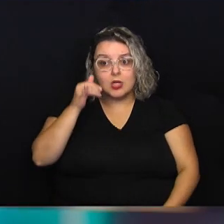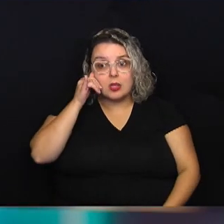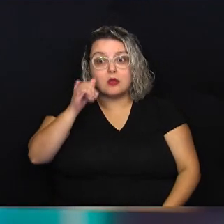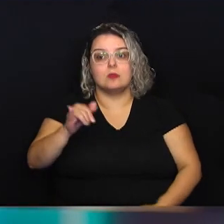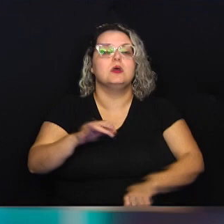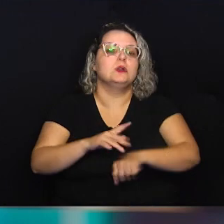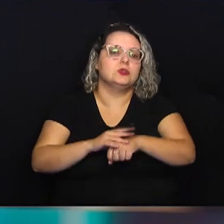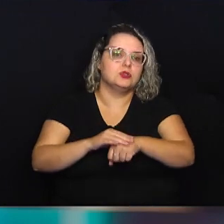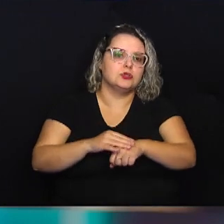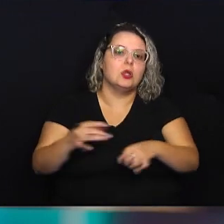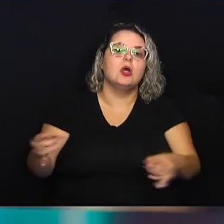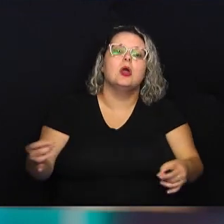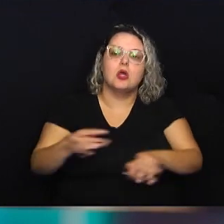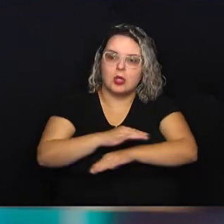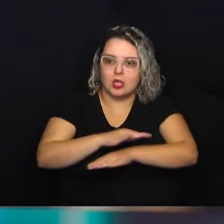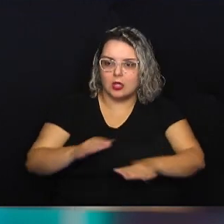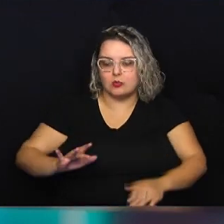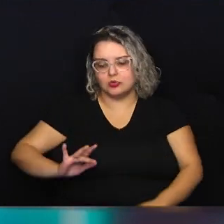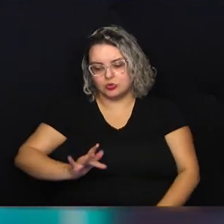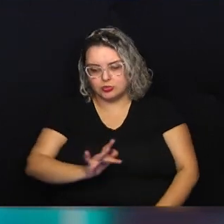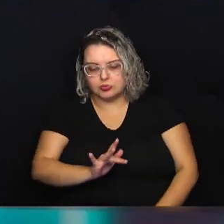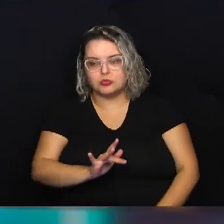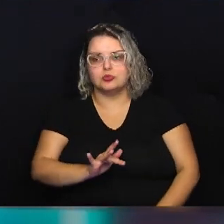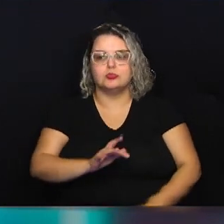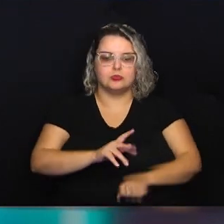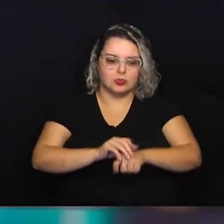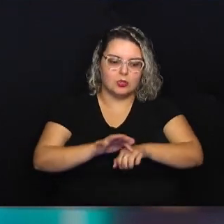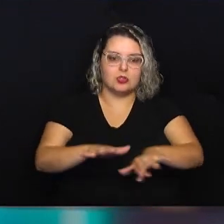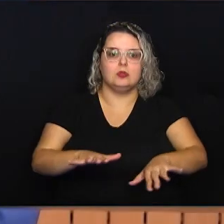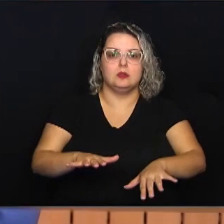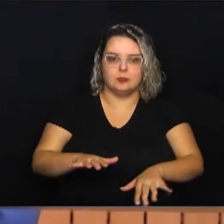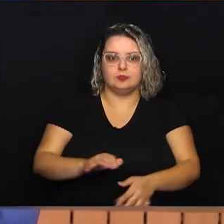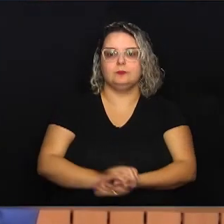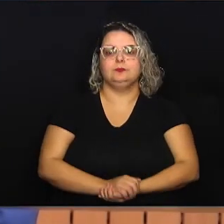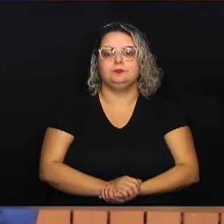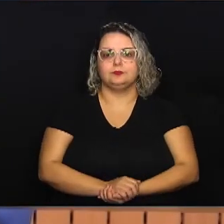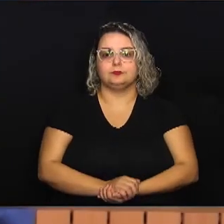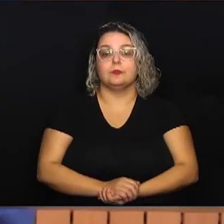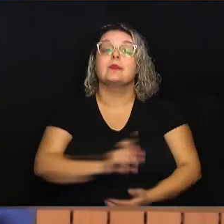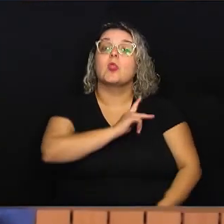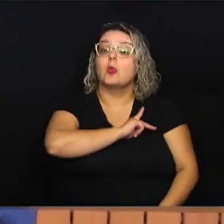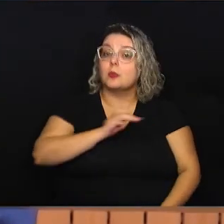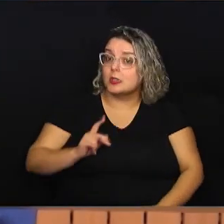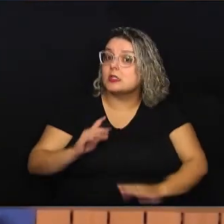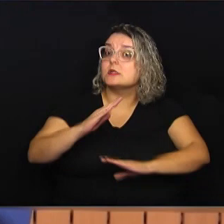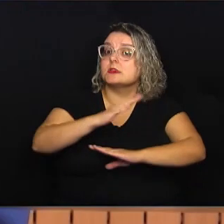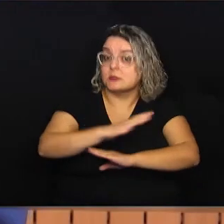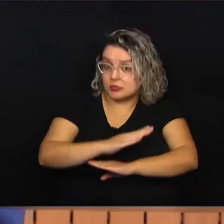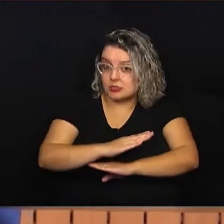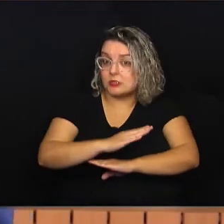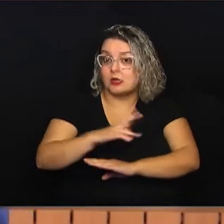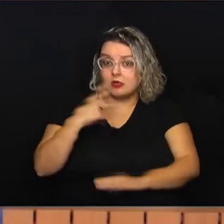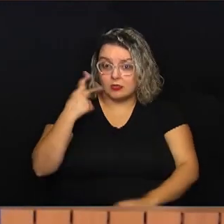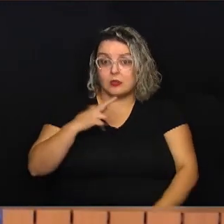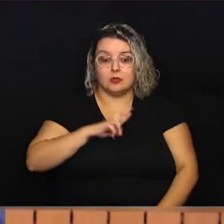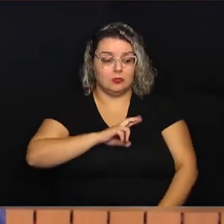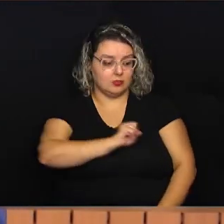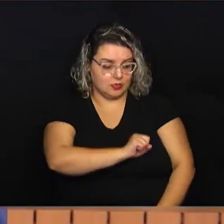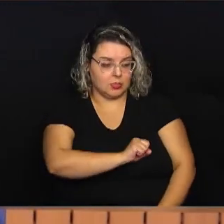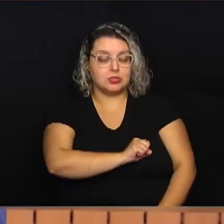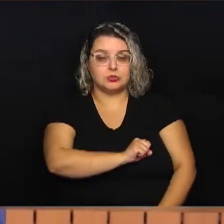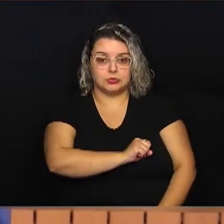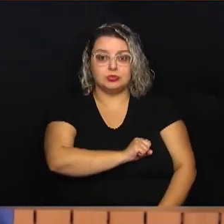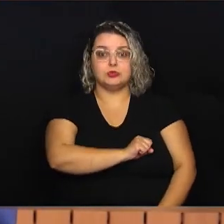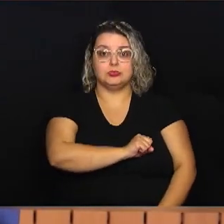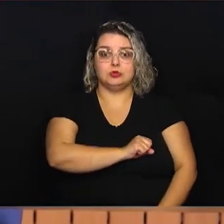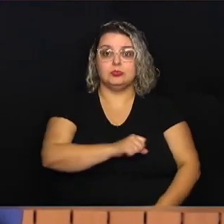e combate ao mosquito transmissor, o Aedes aegypti. O presidente da Câmara de Vereadores, Luiz Rossini, destaca